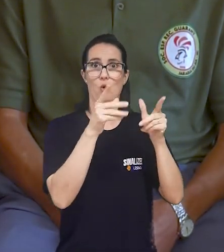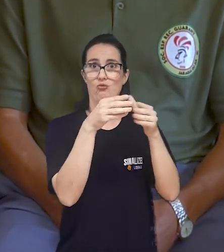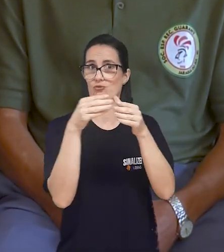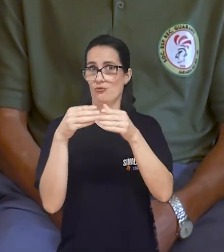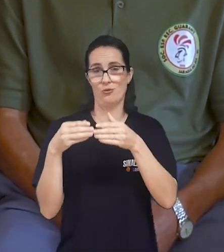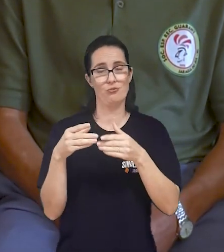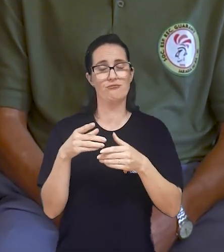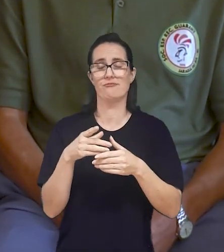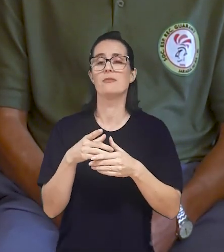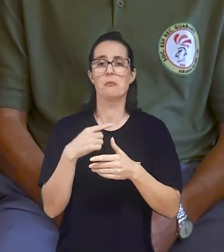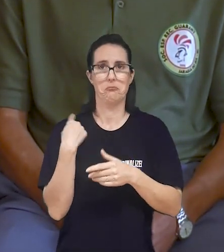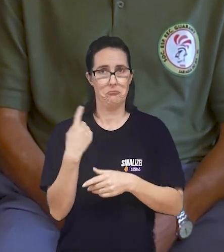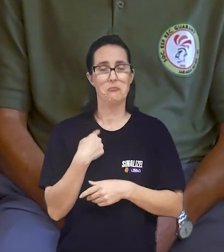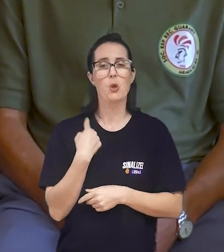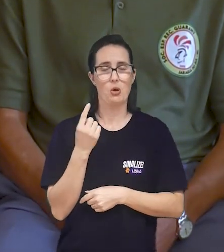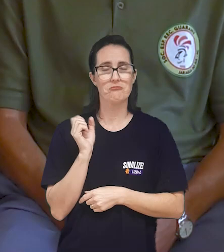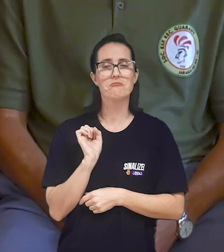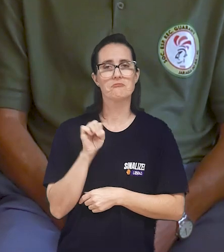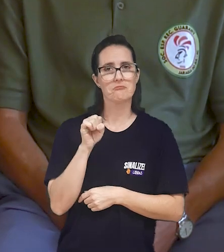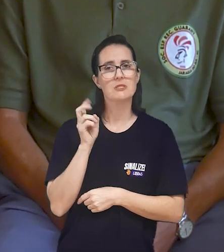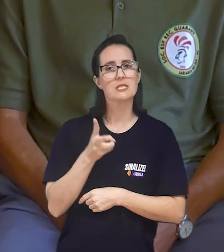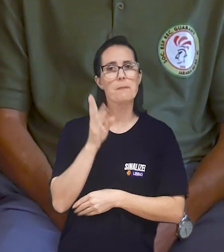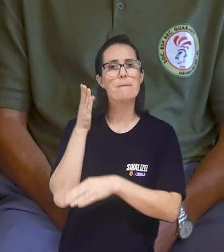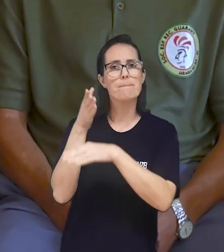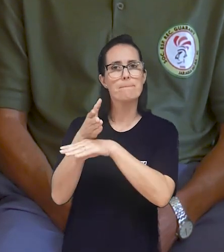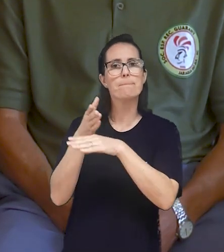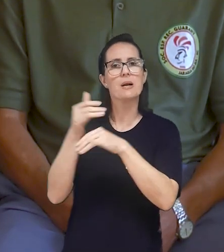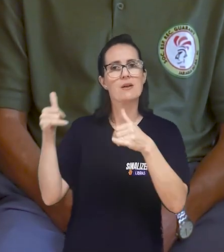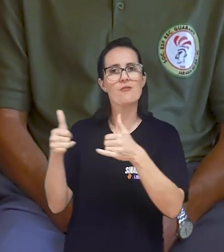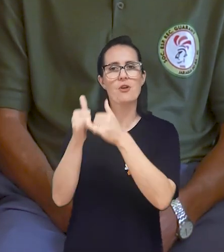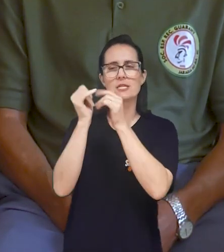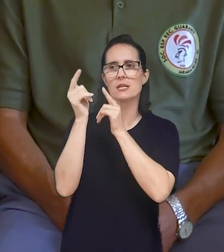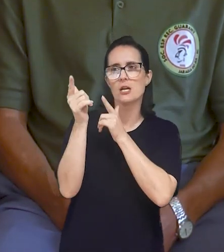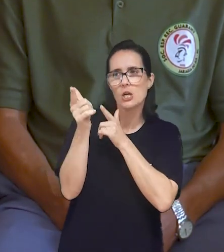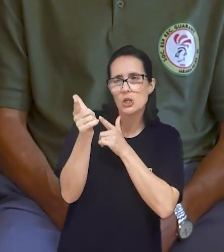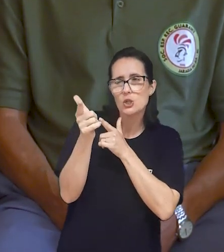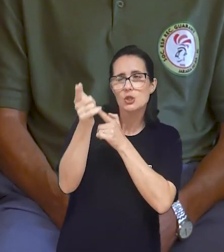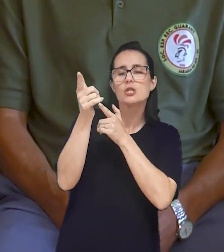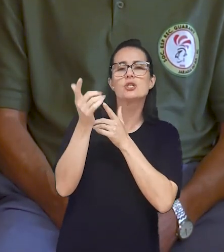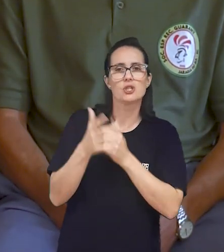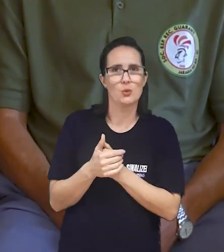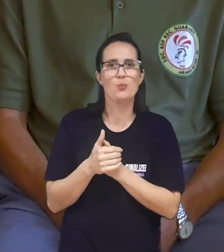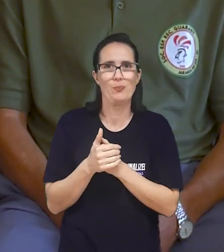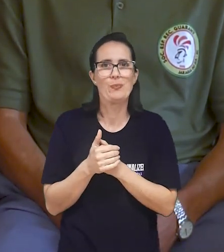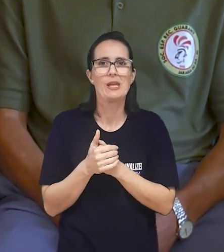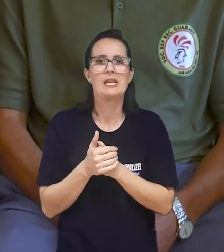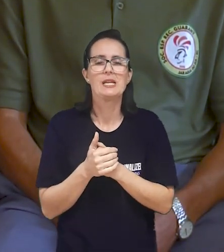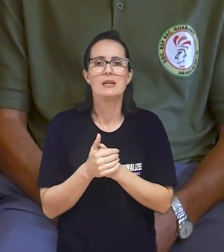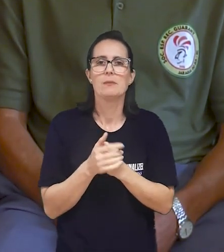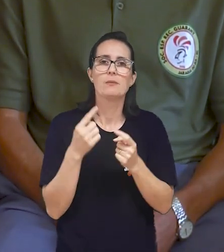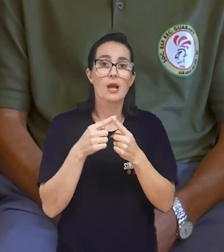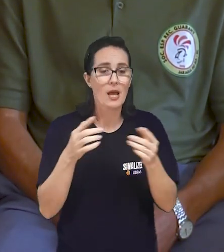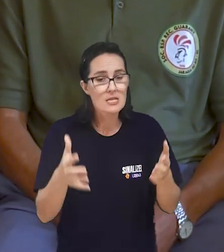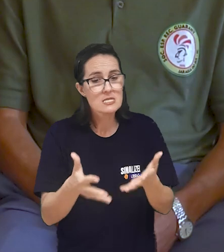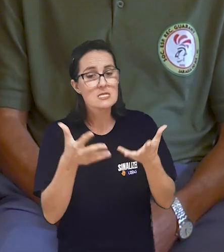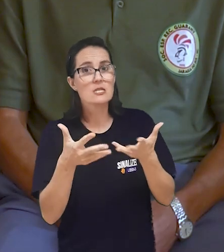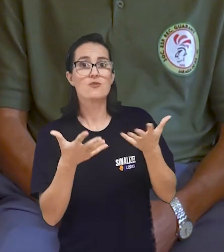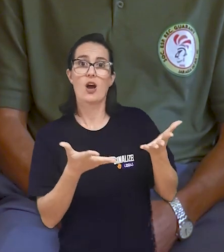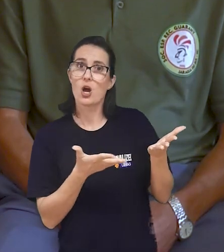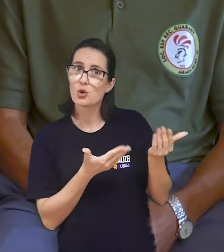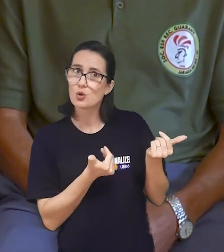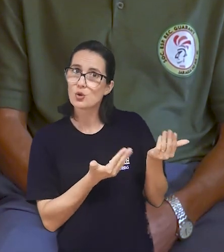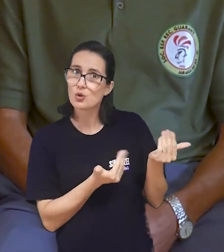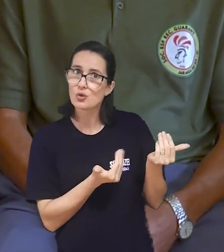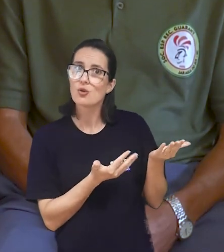feito, mas a gente tem. Então a gente sempre tenta preservar essa tradição do tiro também, que é o tiro esportivo, né? A gente incentiva